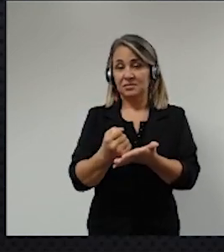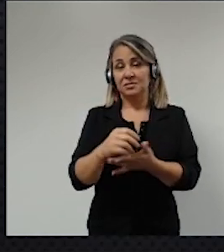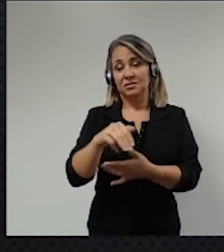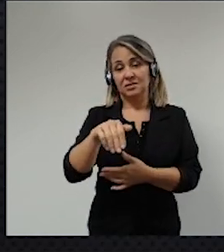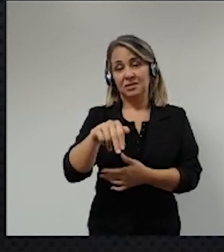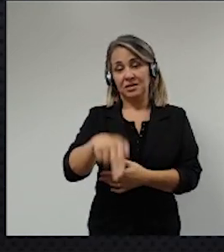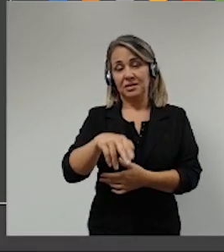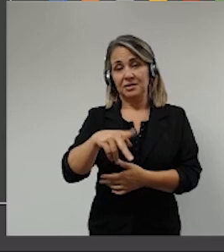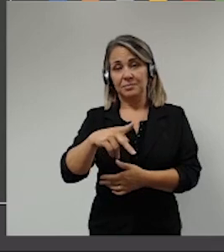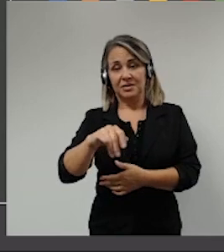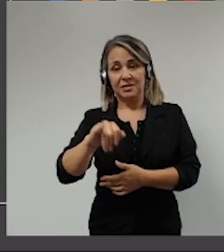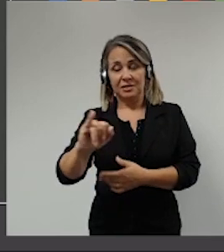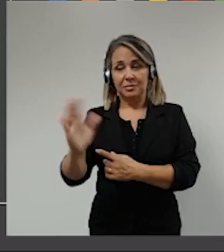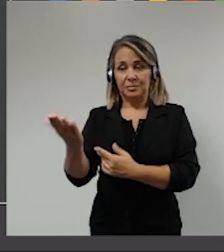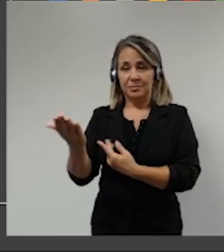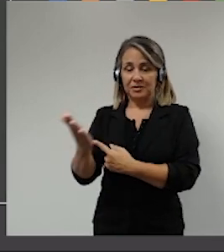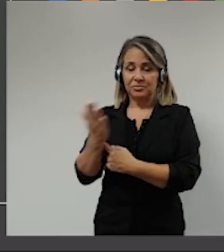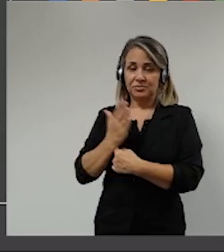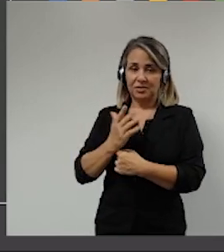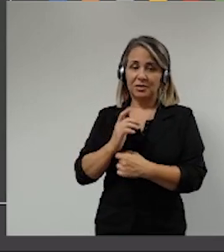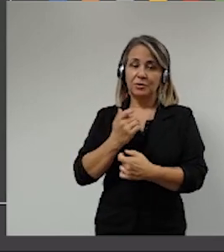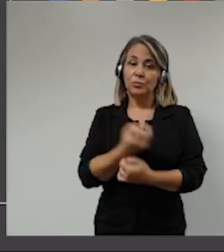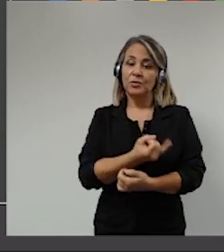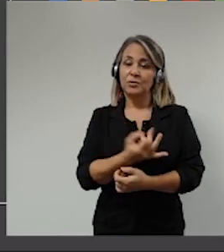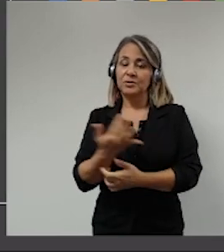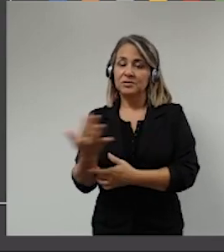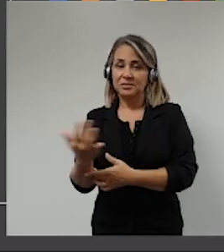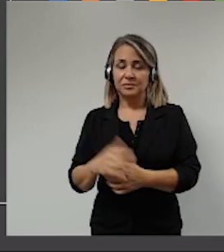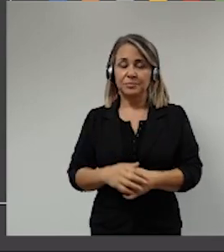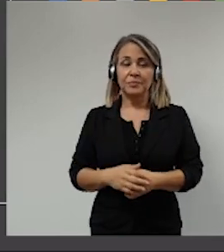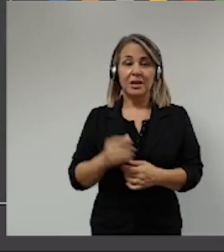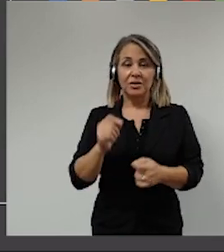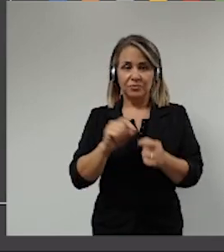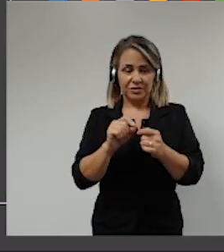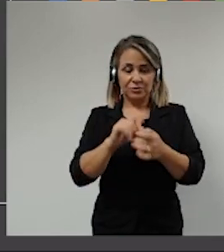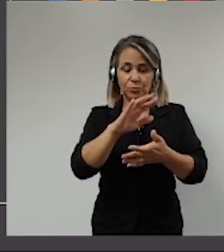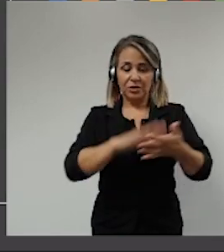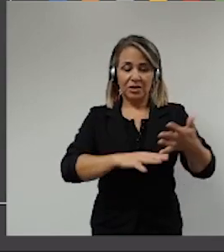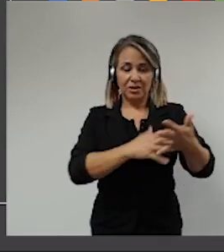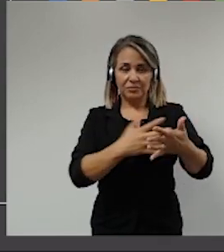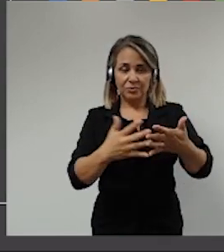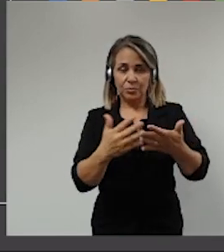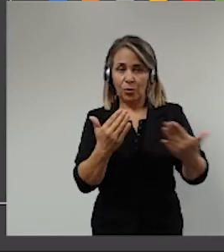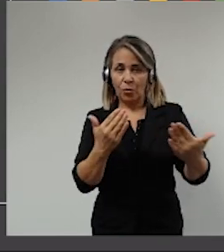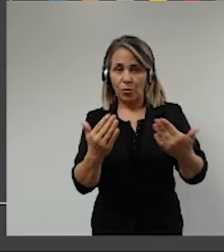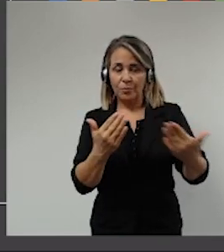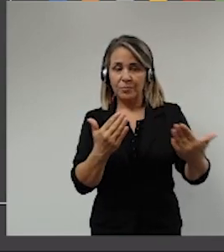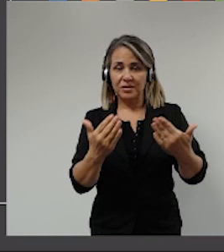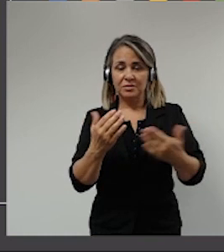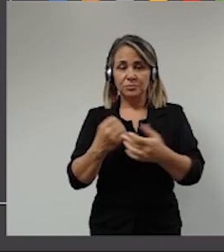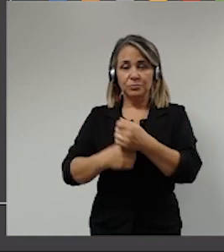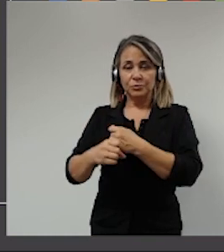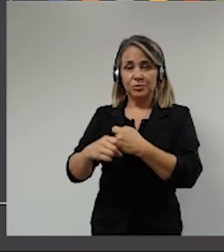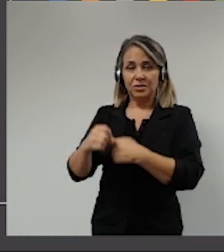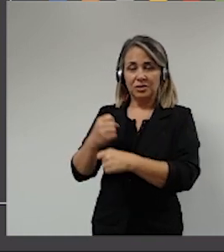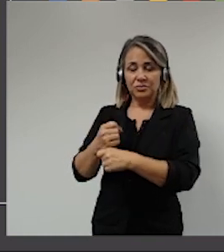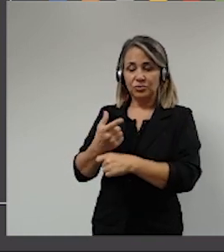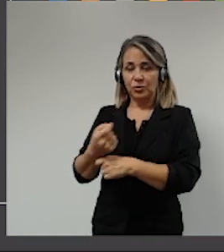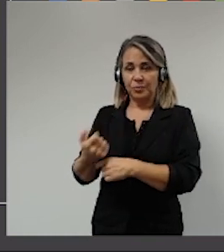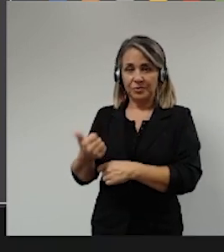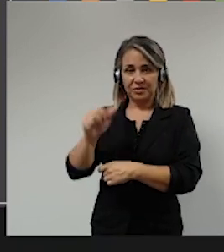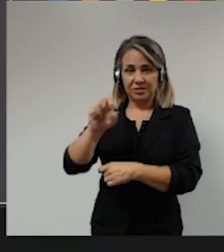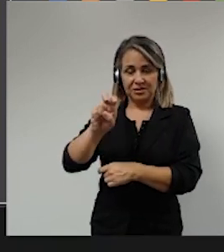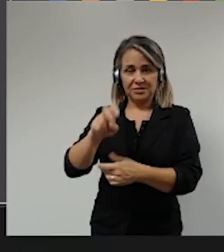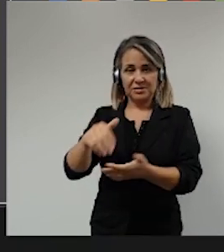com esses números. Eu fiz um gráfico comparando os depósitos de marca entre os anos de 2015